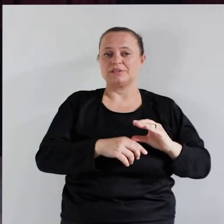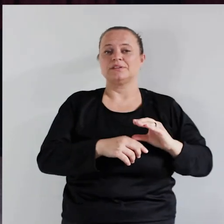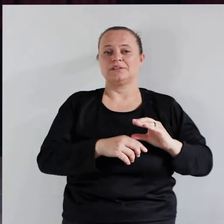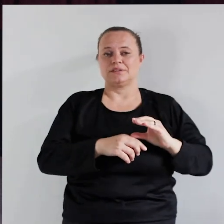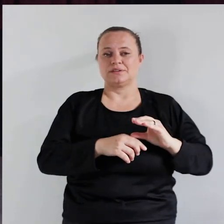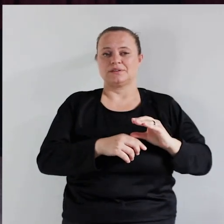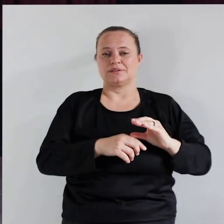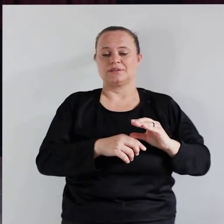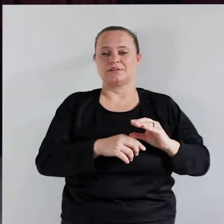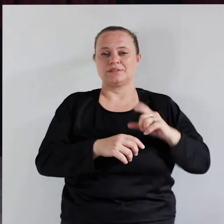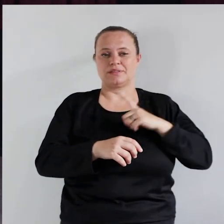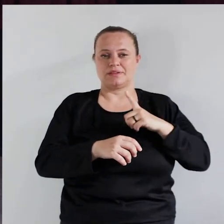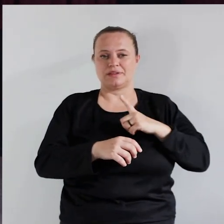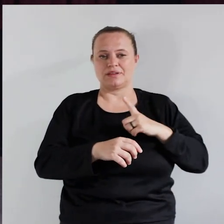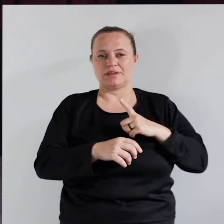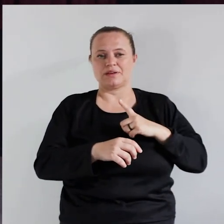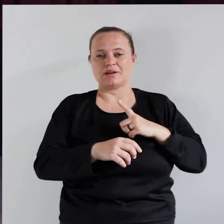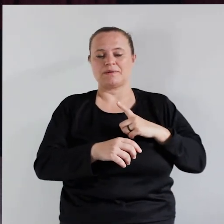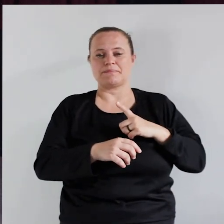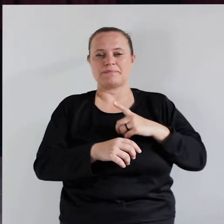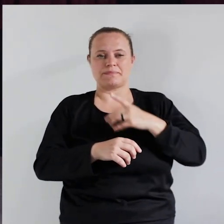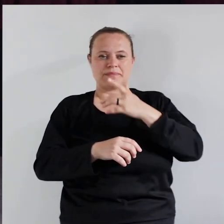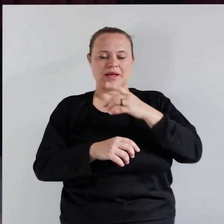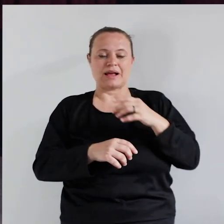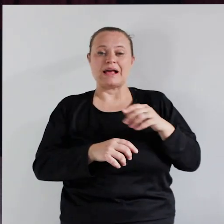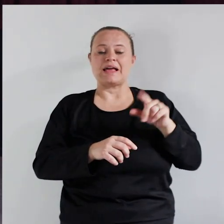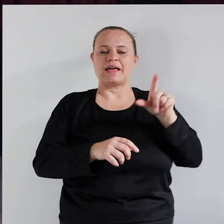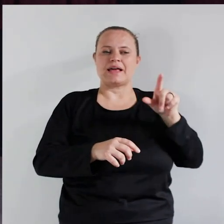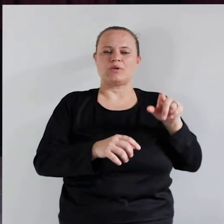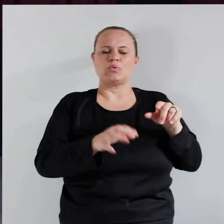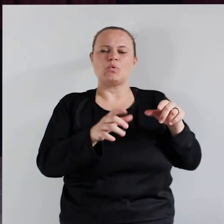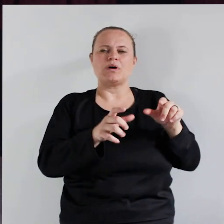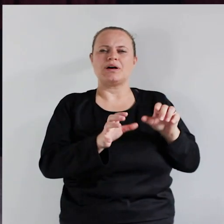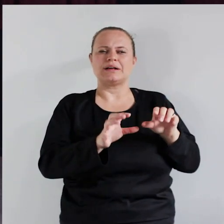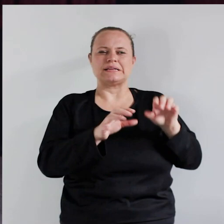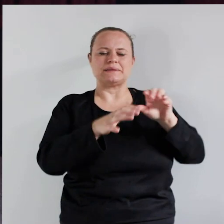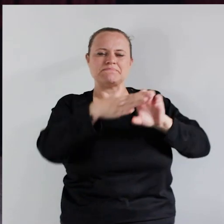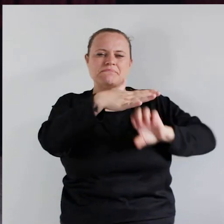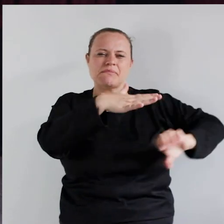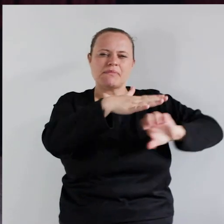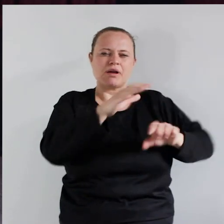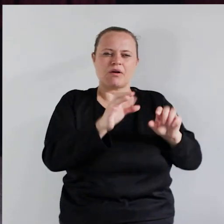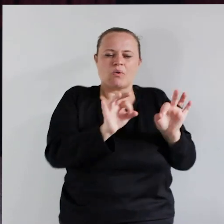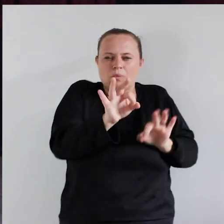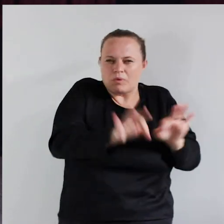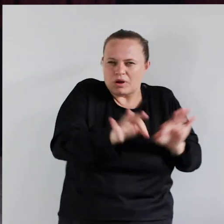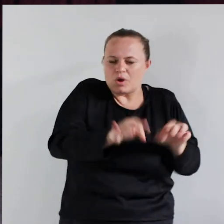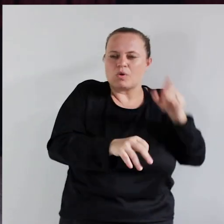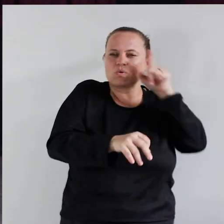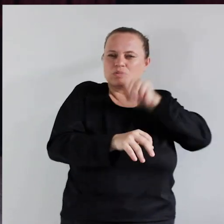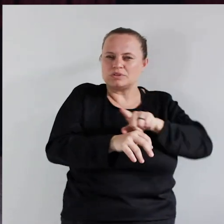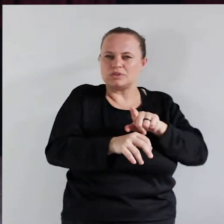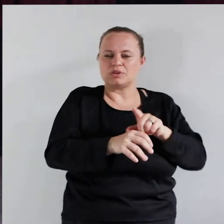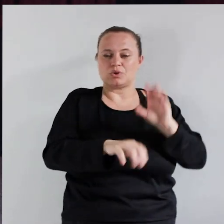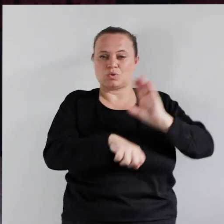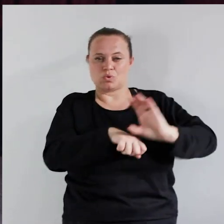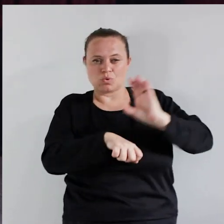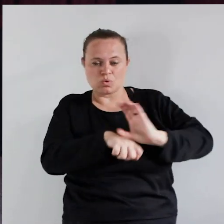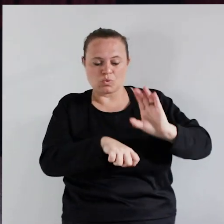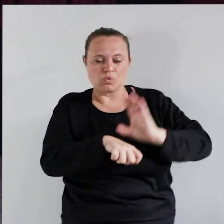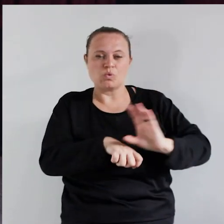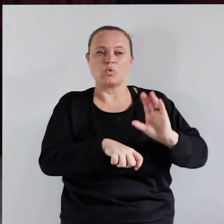de financiamento que Santa Catarina tinha, né? Quem eram, assim, as organizações que mais